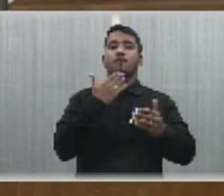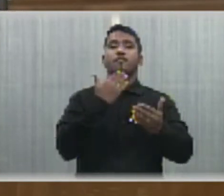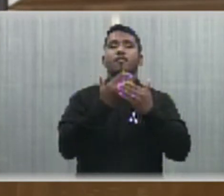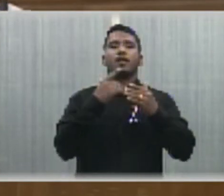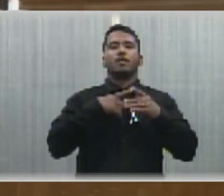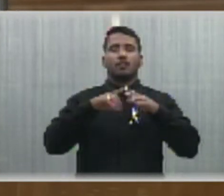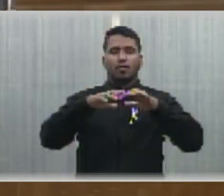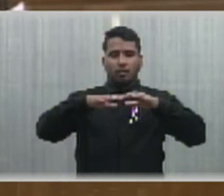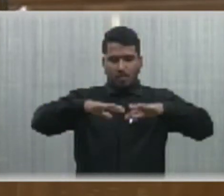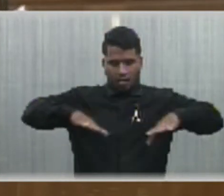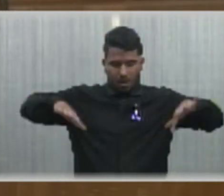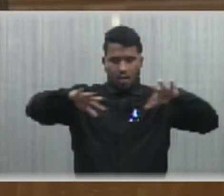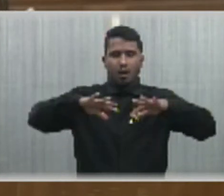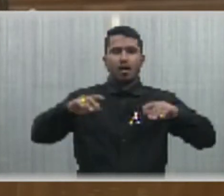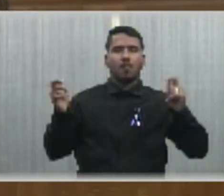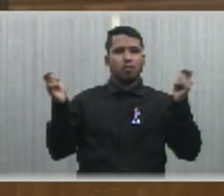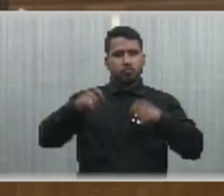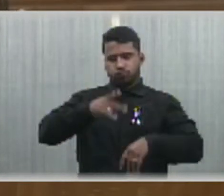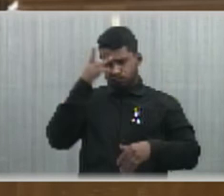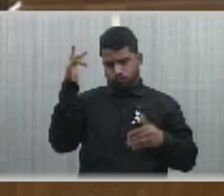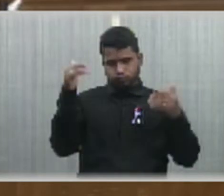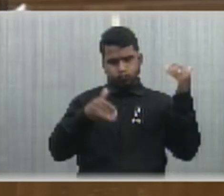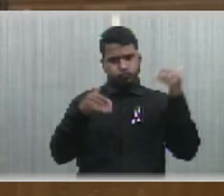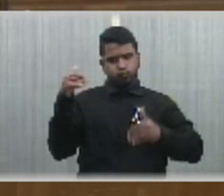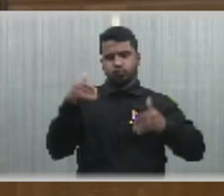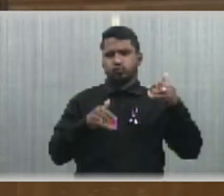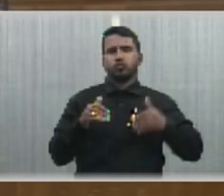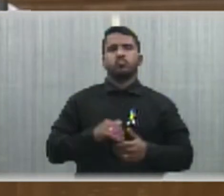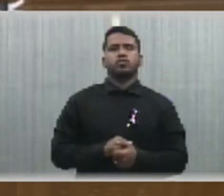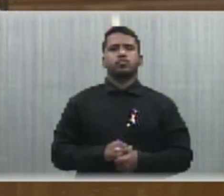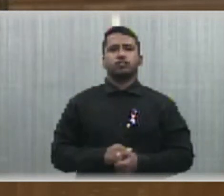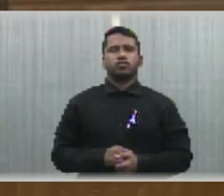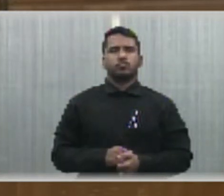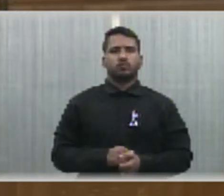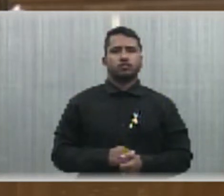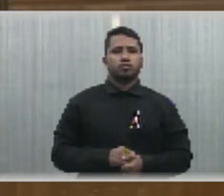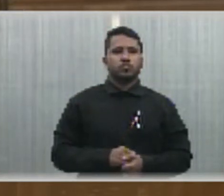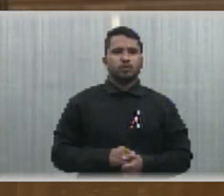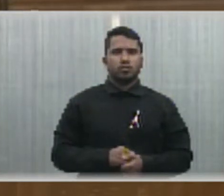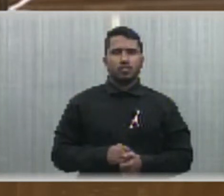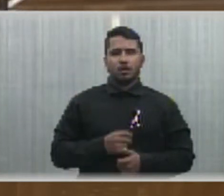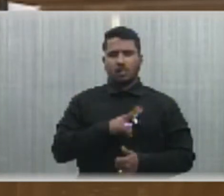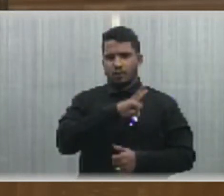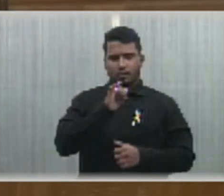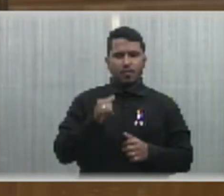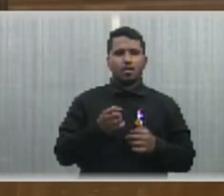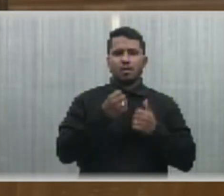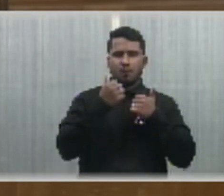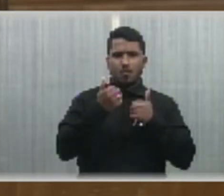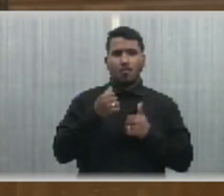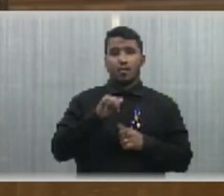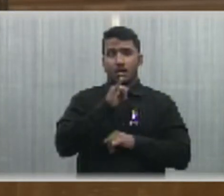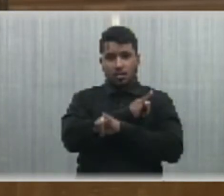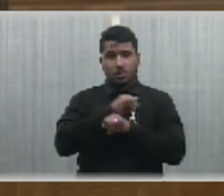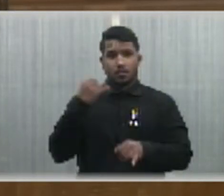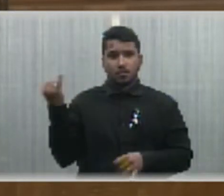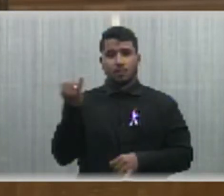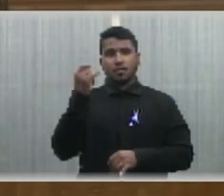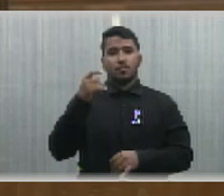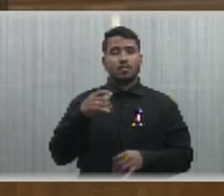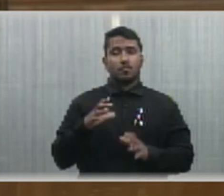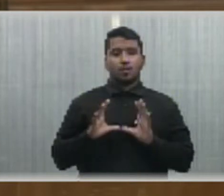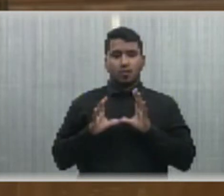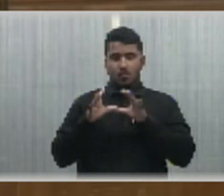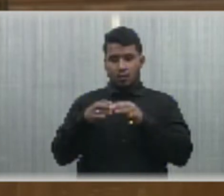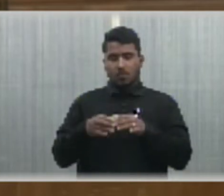que será um grande evento, como todos que o presidente já fez. Então, reforçar a importância para a